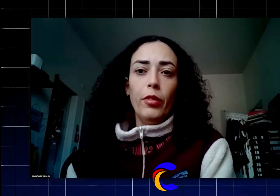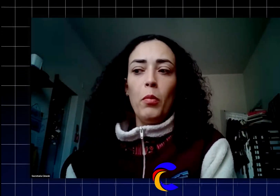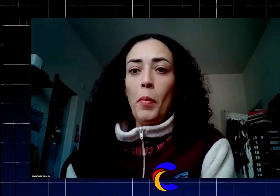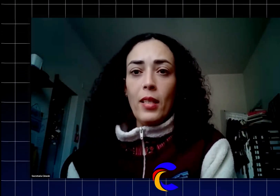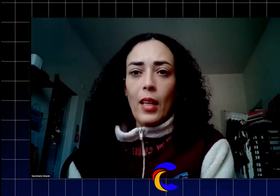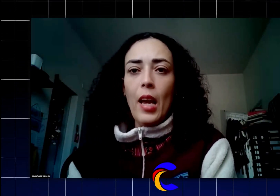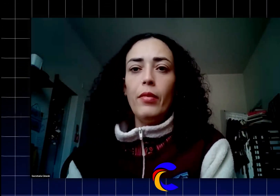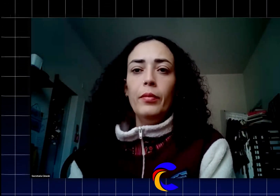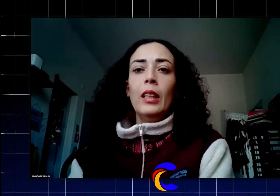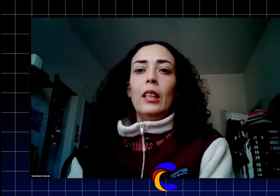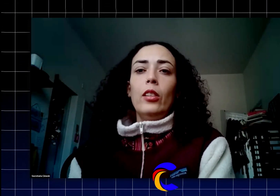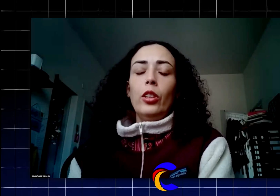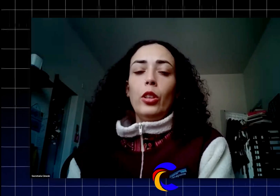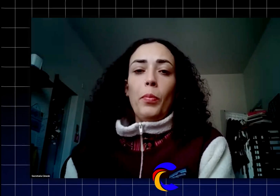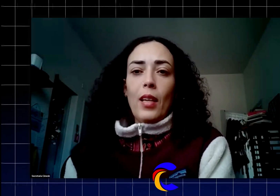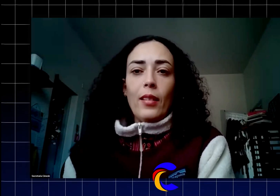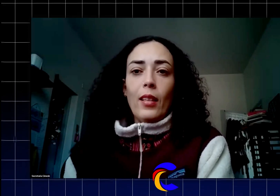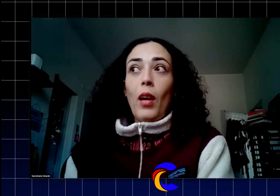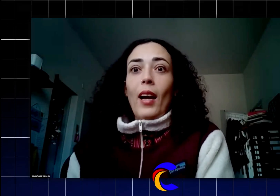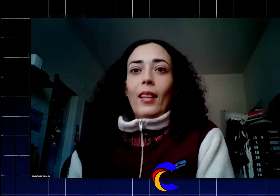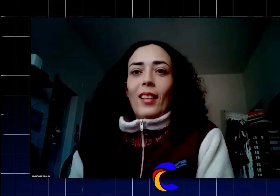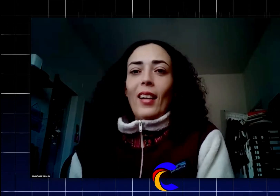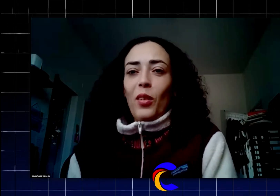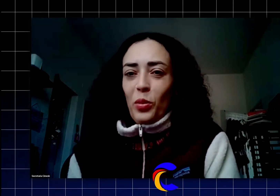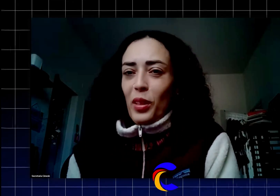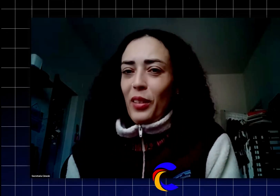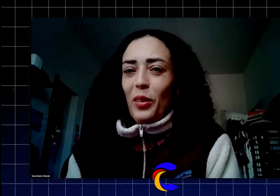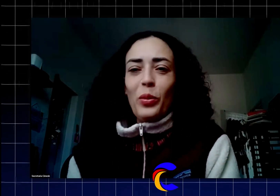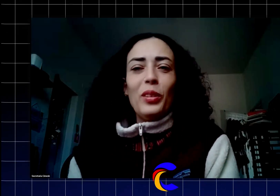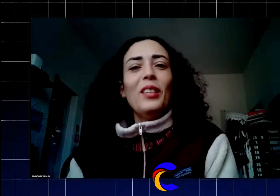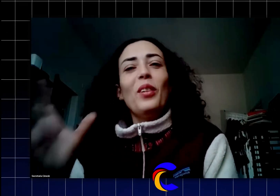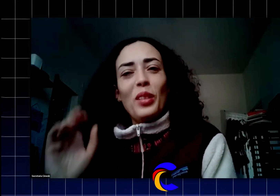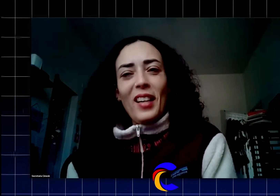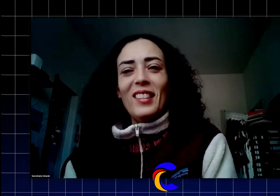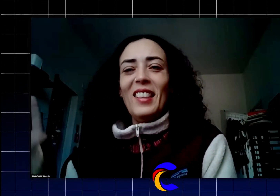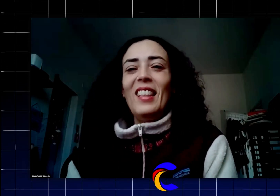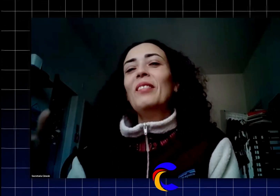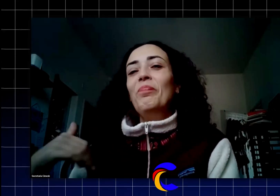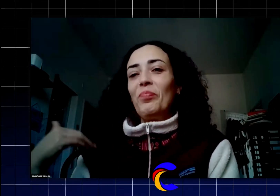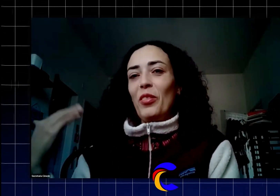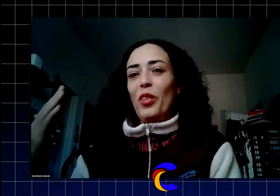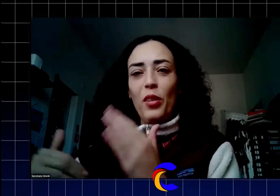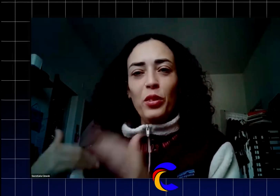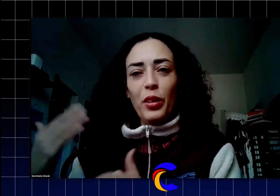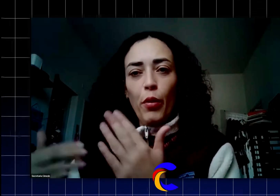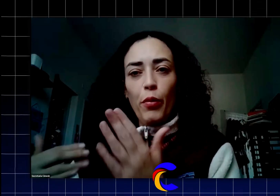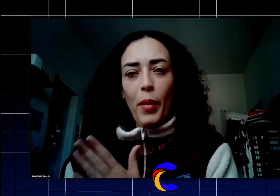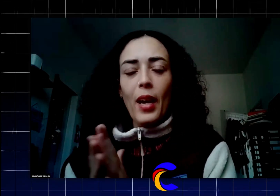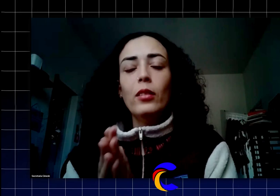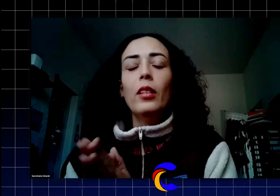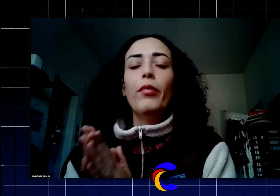tranquila, de forma mais leve, a gente não pesar tanto, será que eu consigo? Não consigo? Consegue sim, é